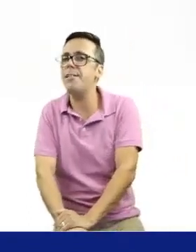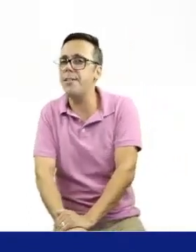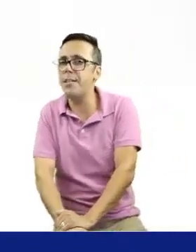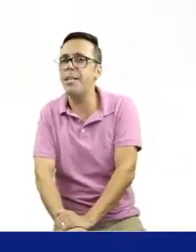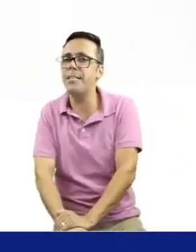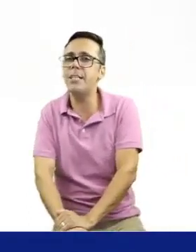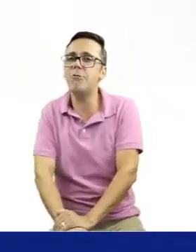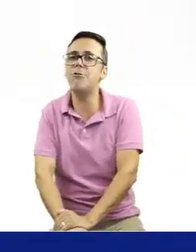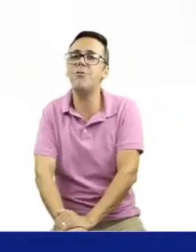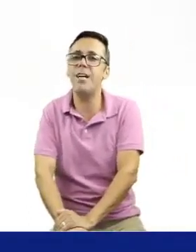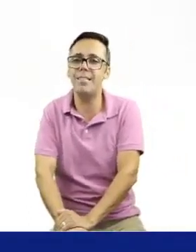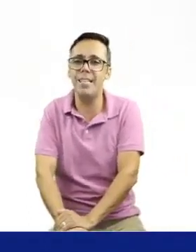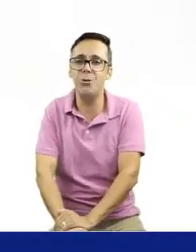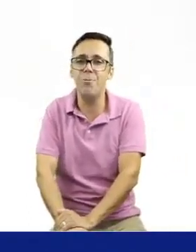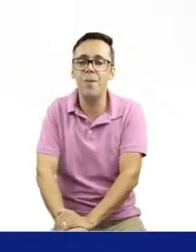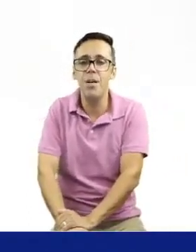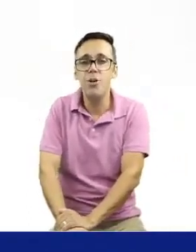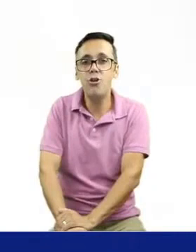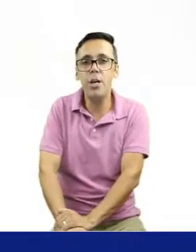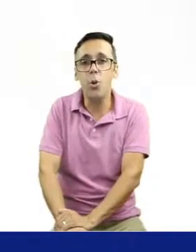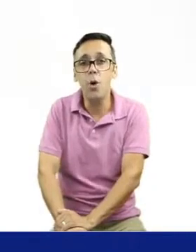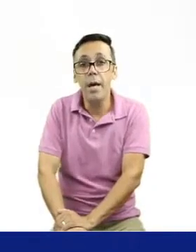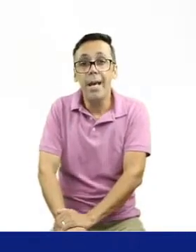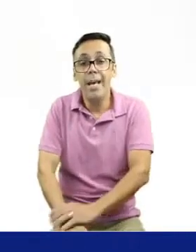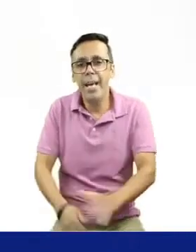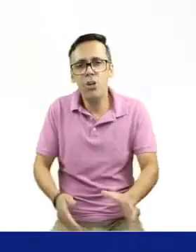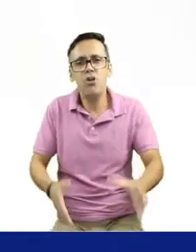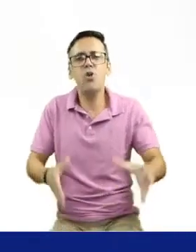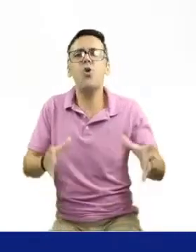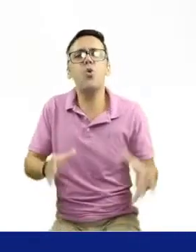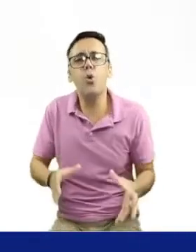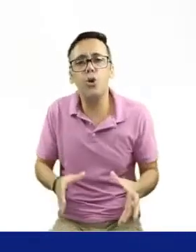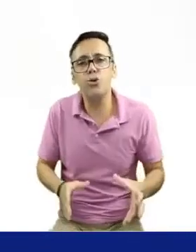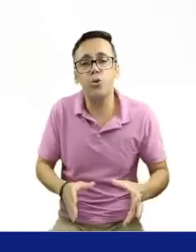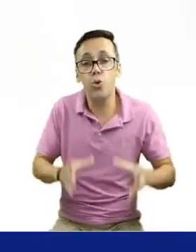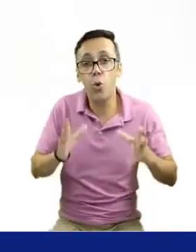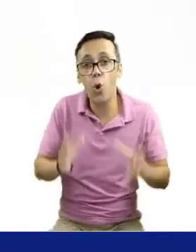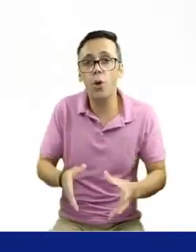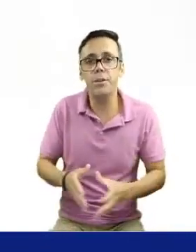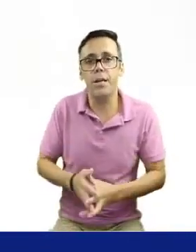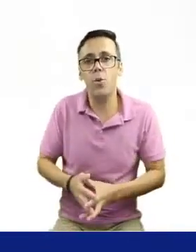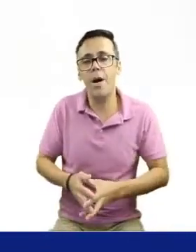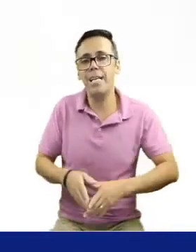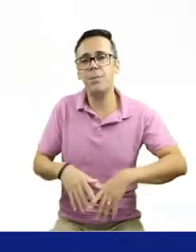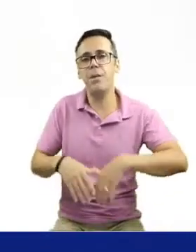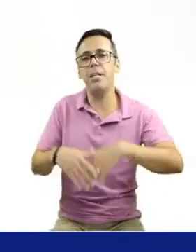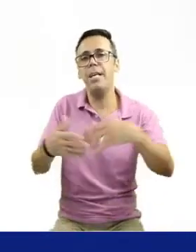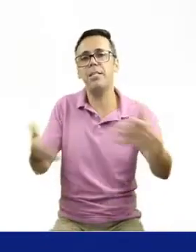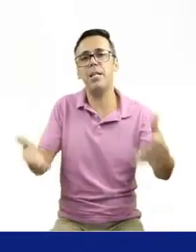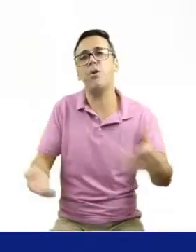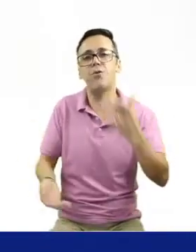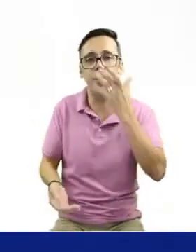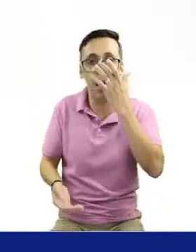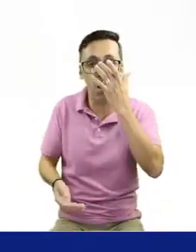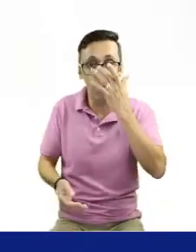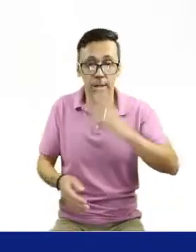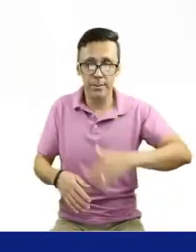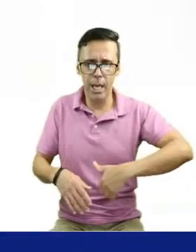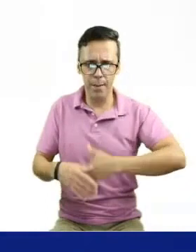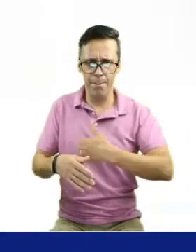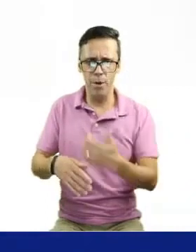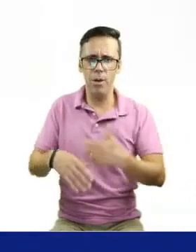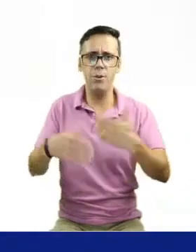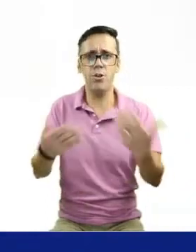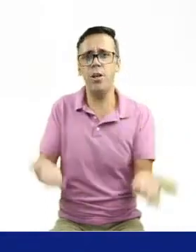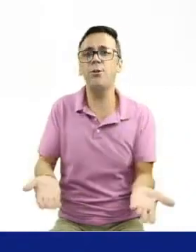deve fazer ainda que não estiver atento cheiro este concurso conta com a experiência profissional